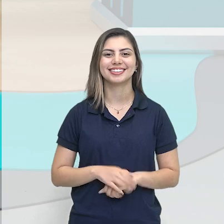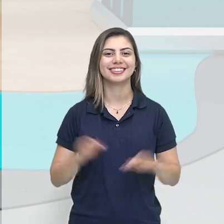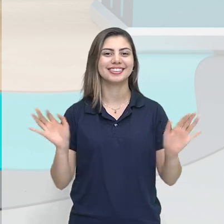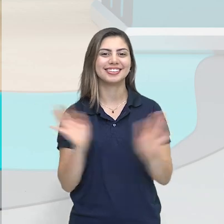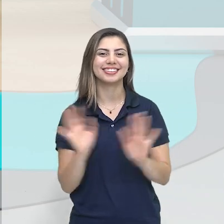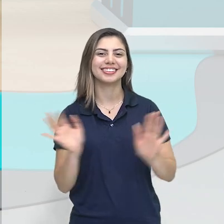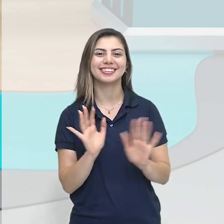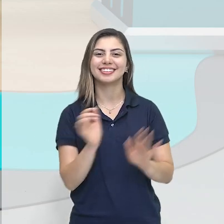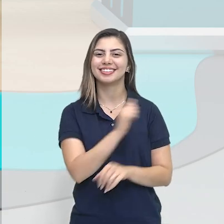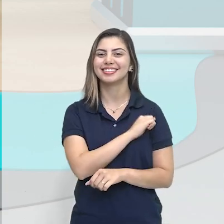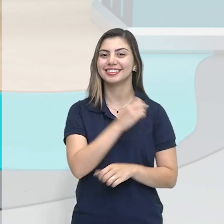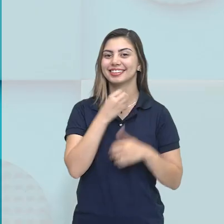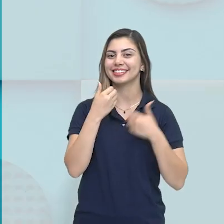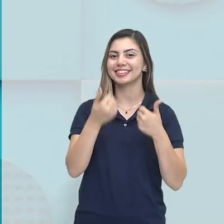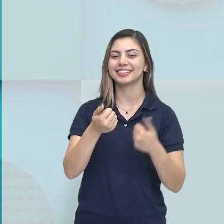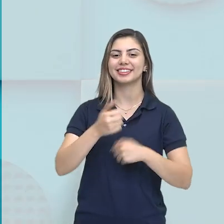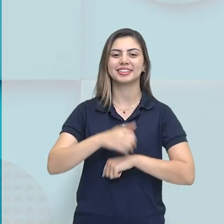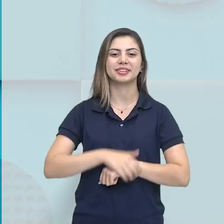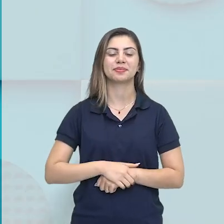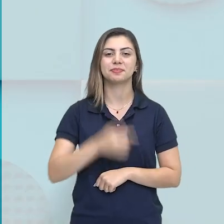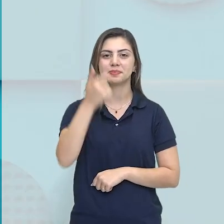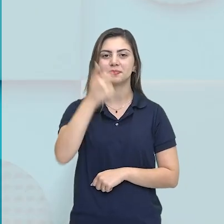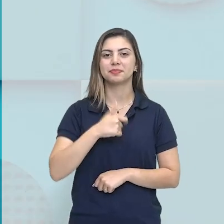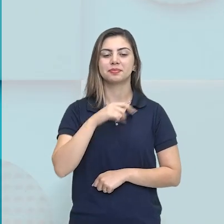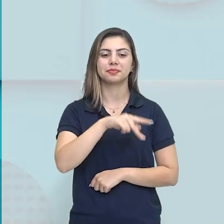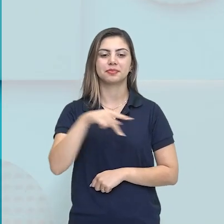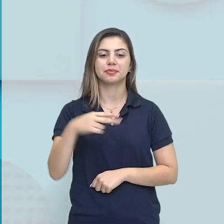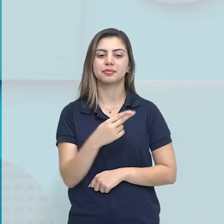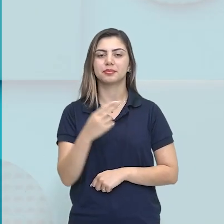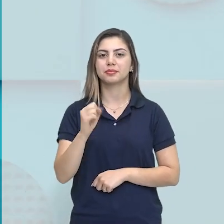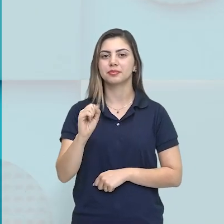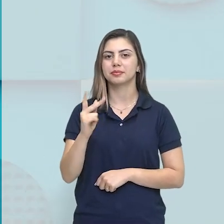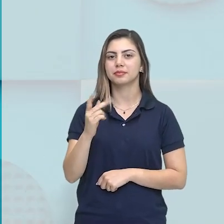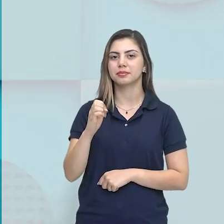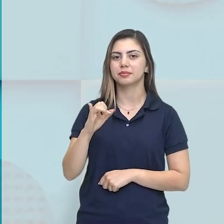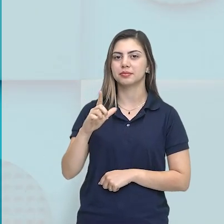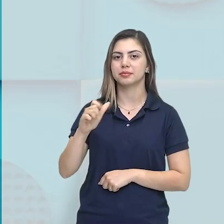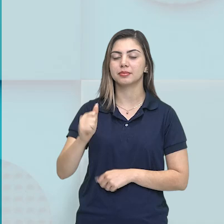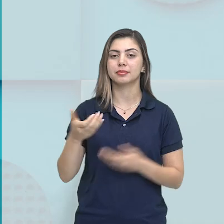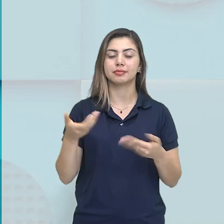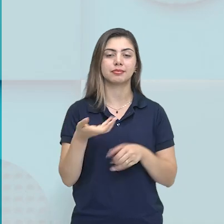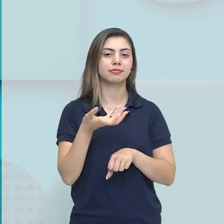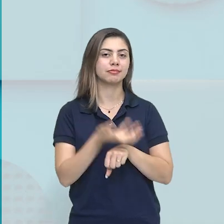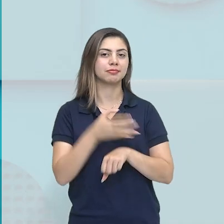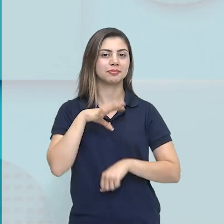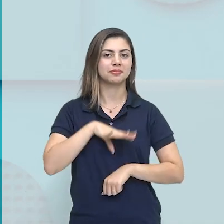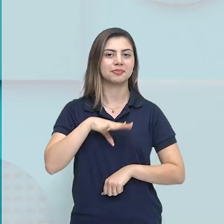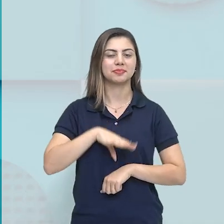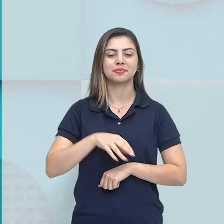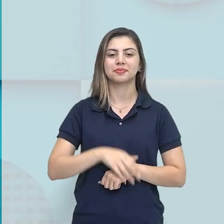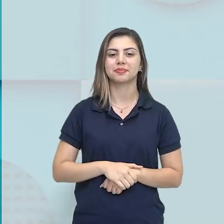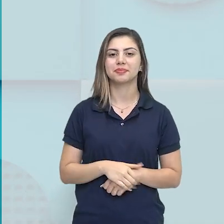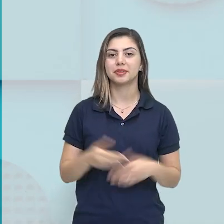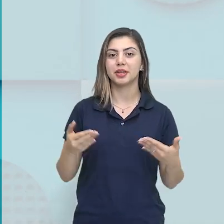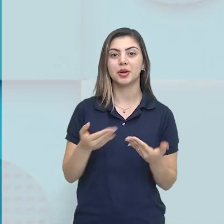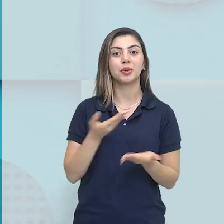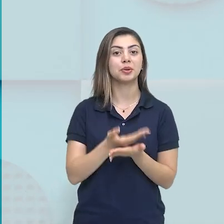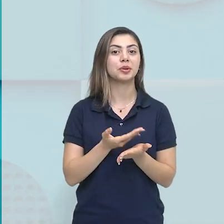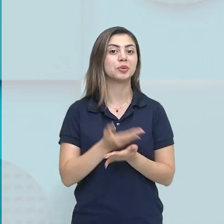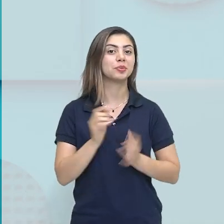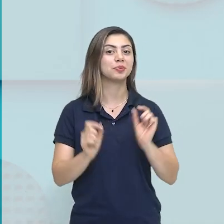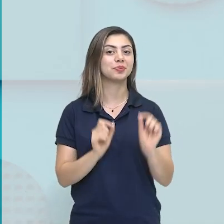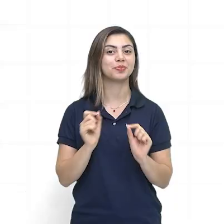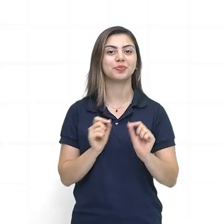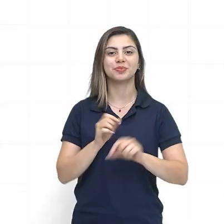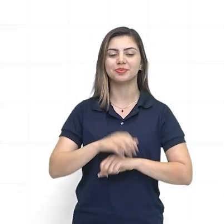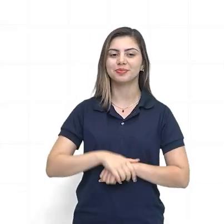Olá, alunos, tudo bem? Eu sou a professora Sheila Rodrigues, do componente de Língua Portuguesa. Vamos ver o que nós temos para a nossa